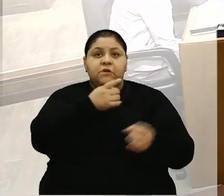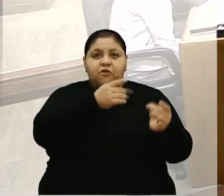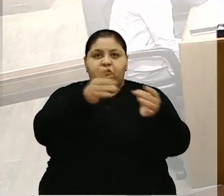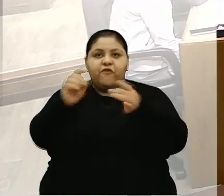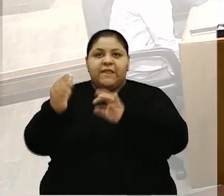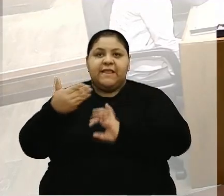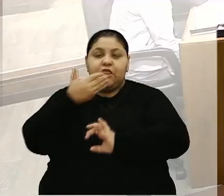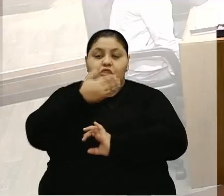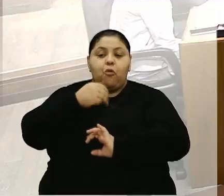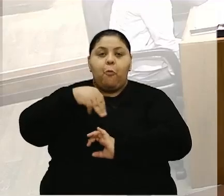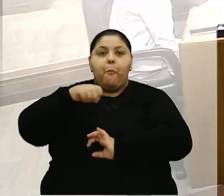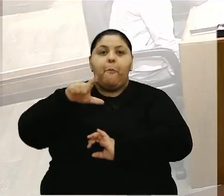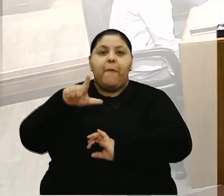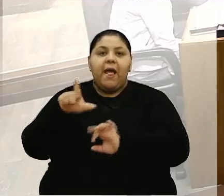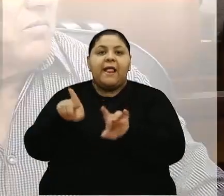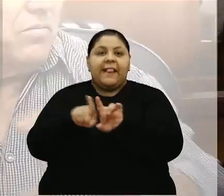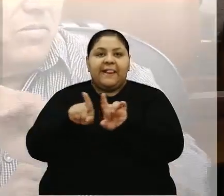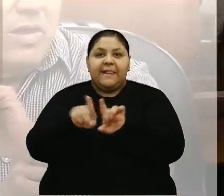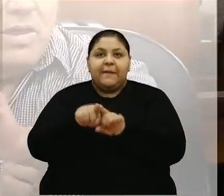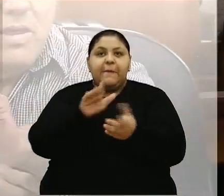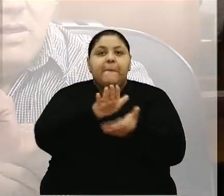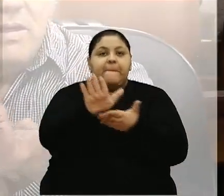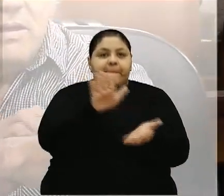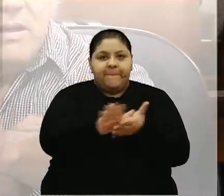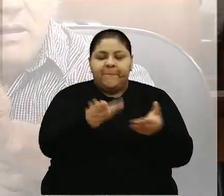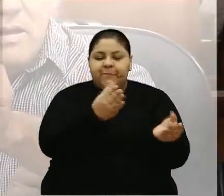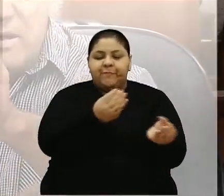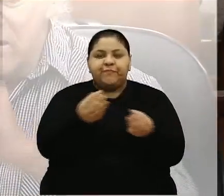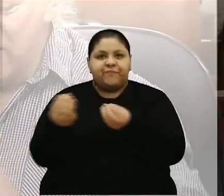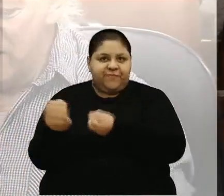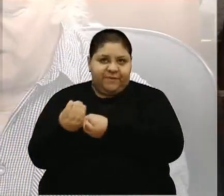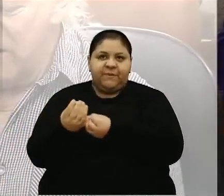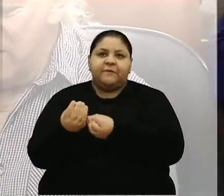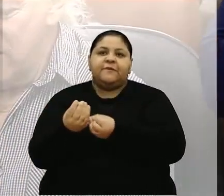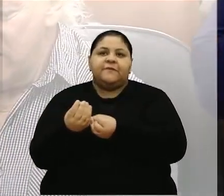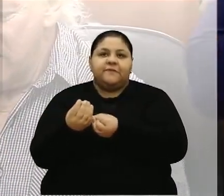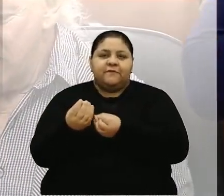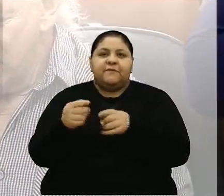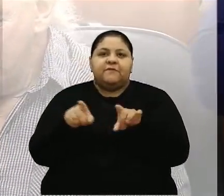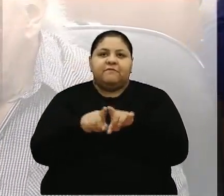né? Estou produzindo bastante ali, daqui a uns dias.